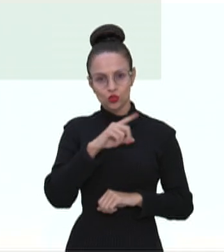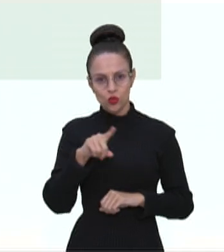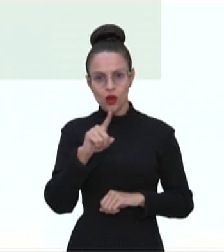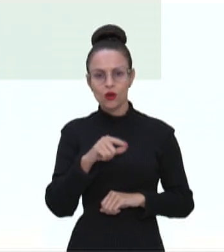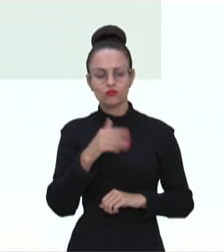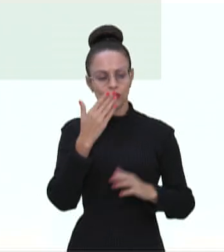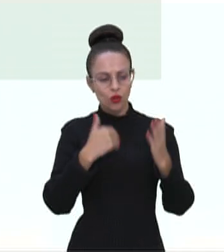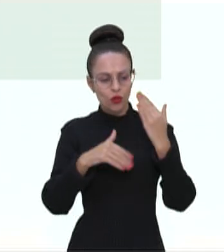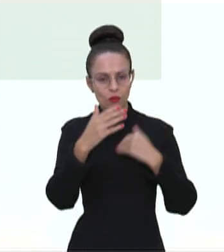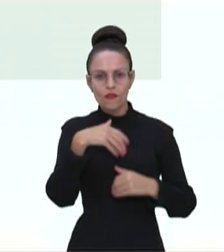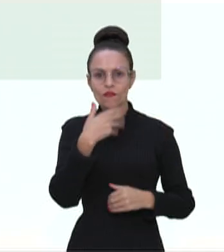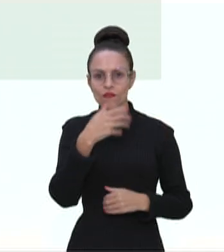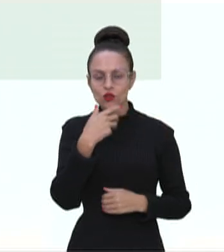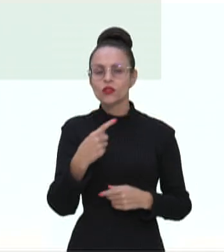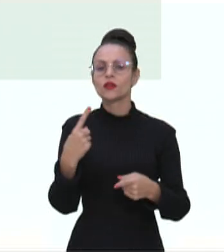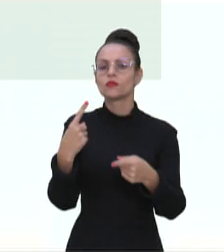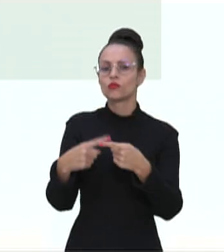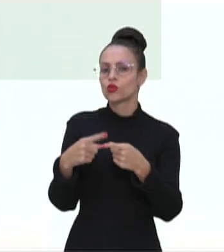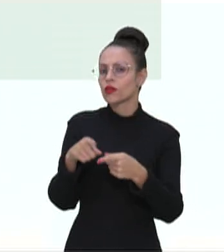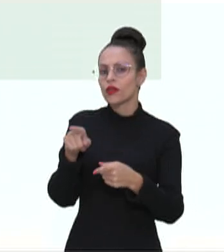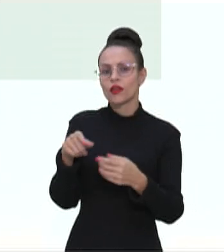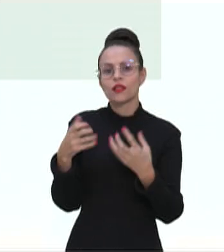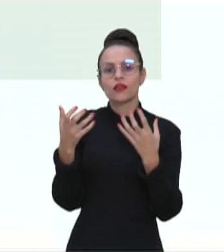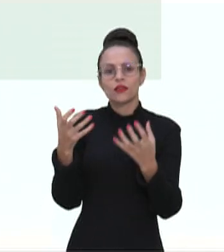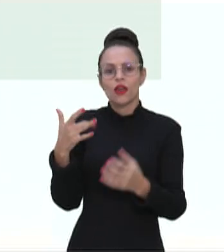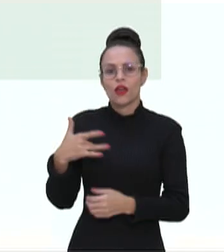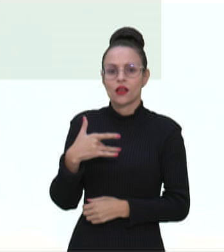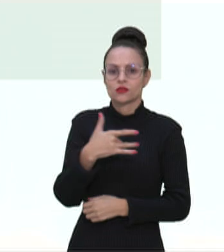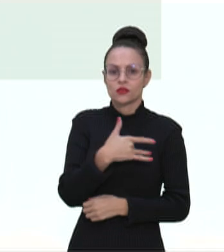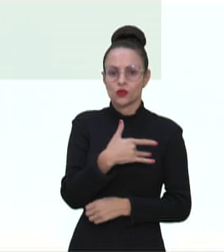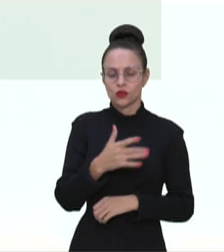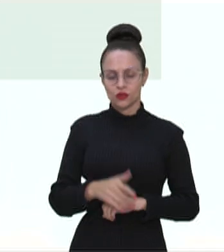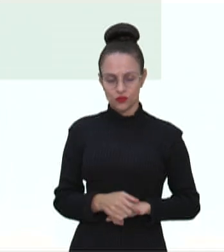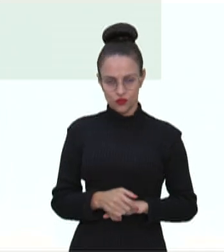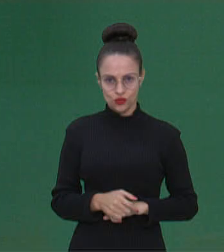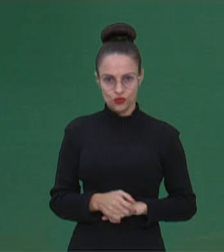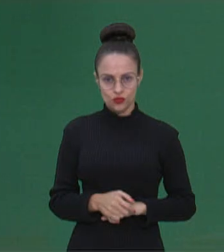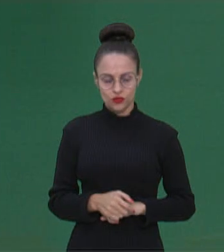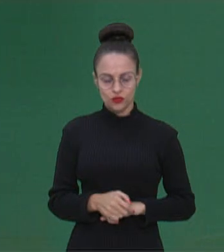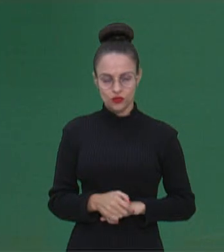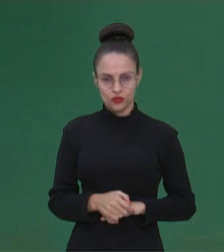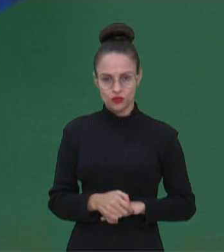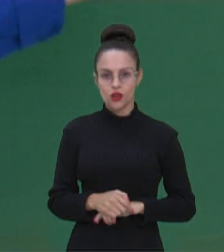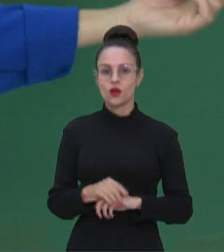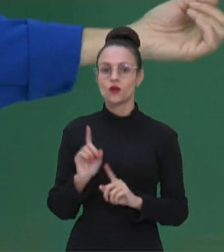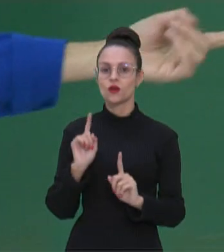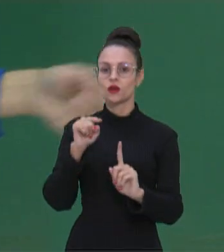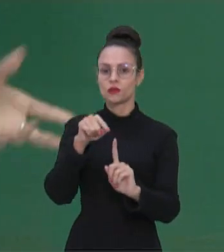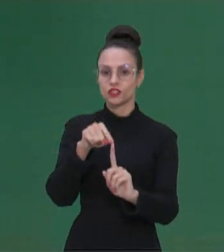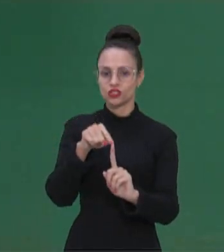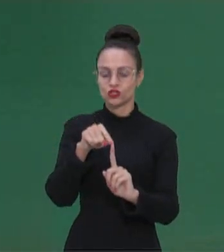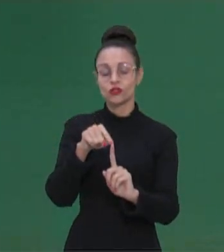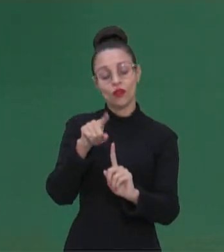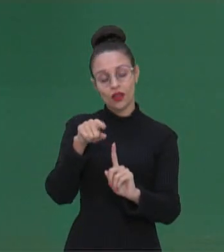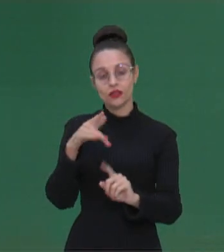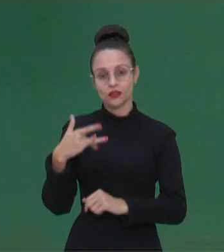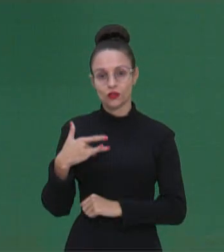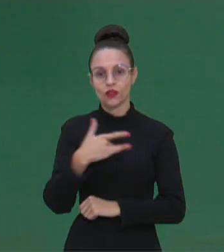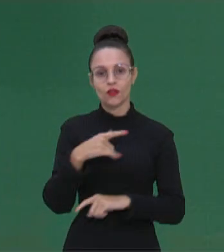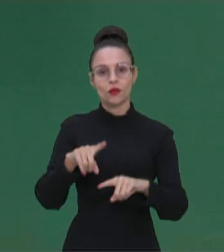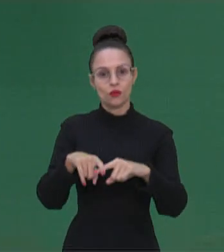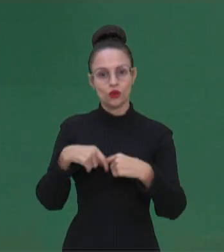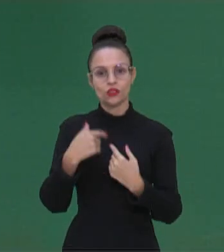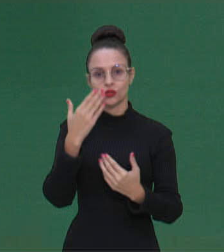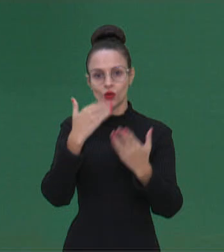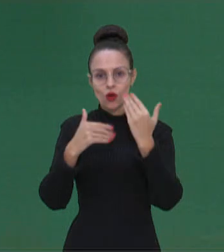bastante frutas porque quer ser saudável, né? Então, o objetivo dele é ser saudável, por isso